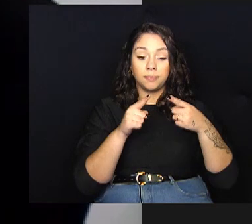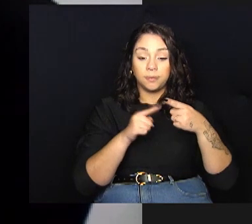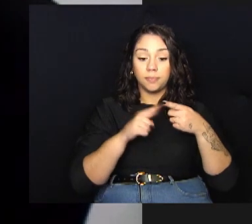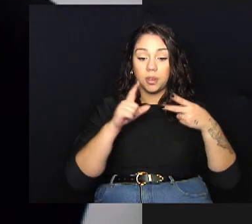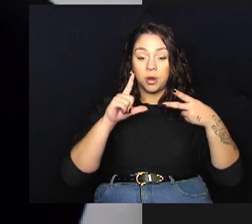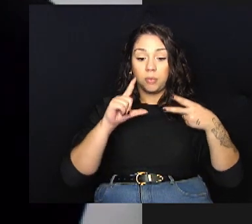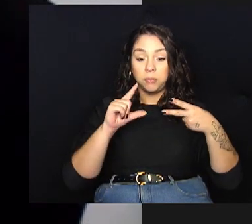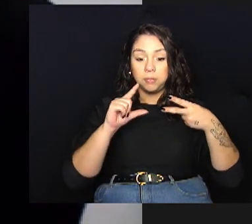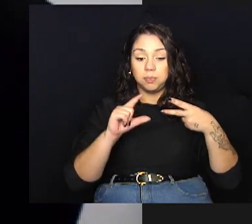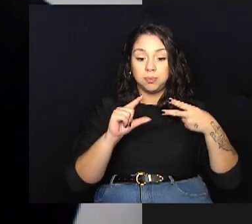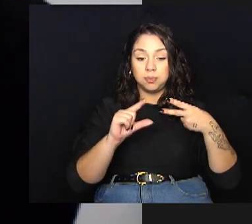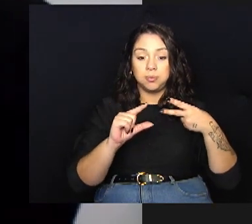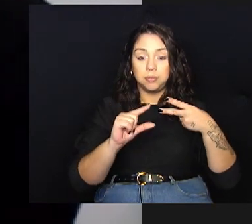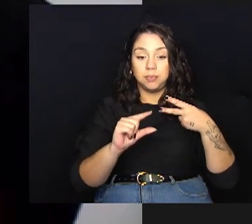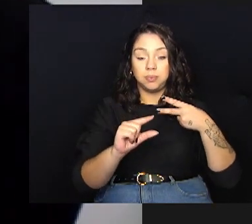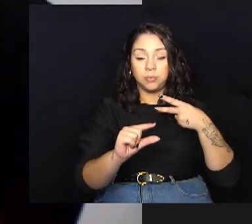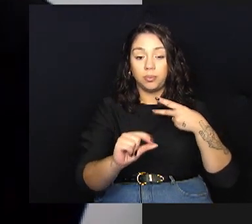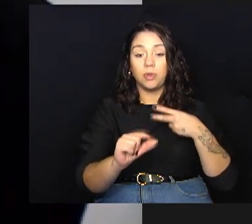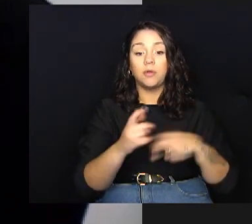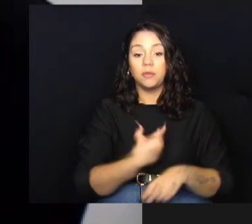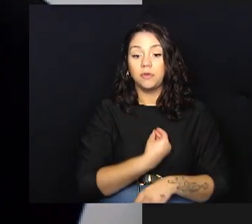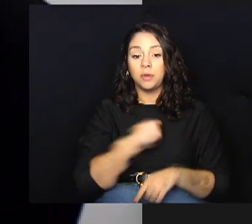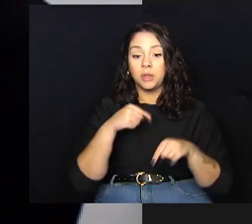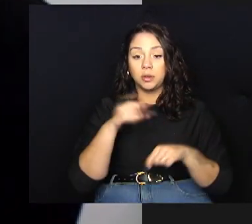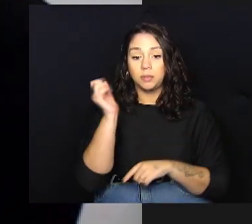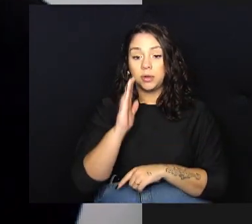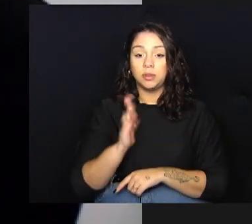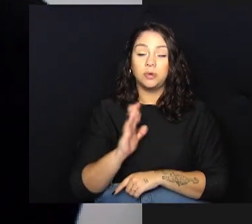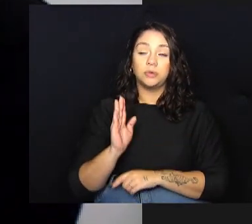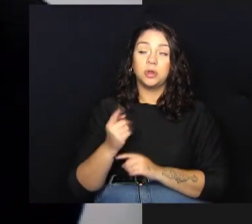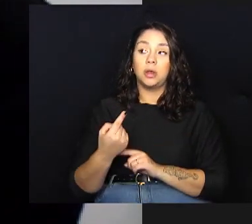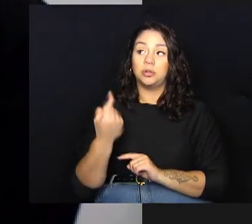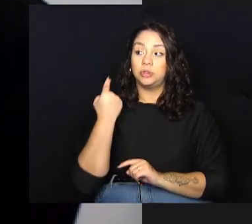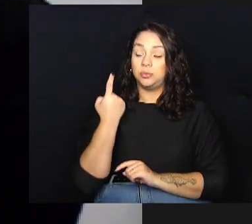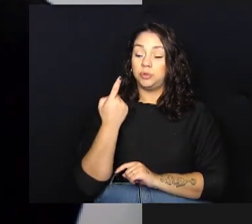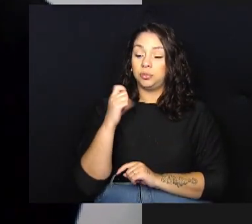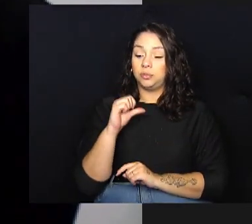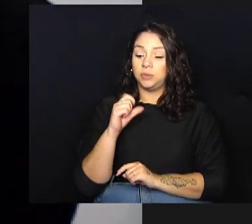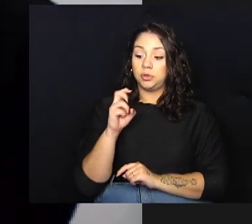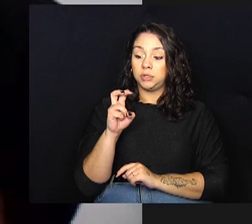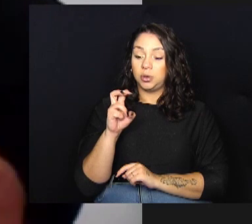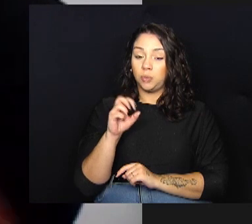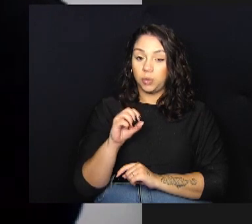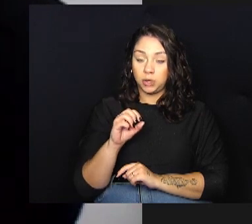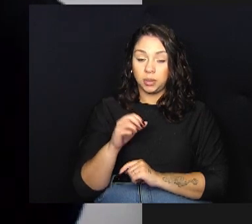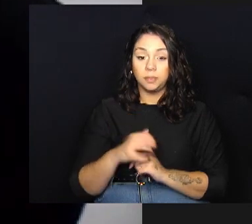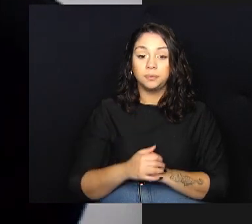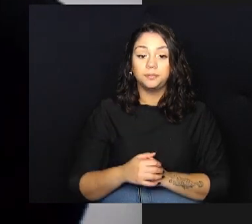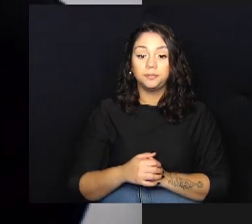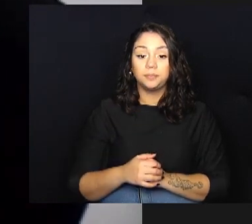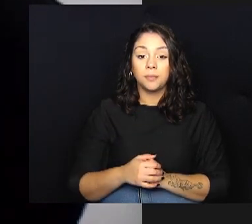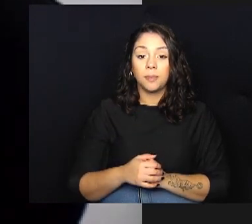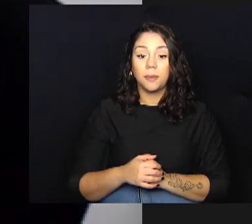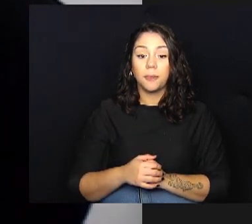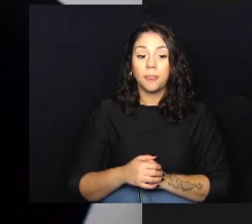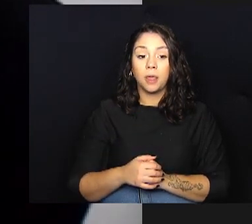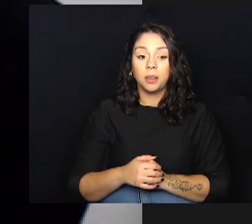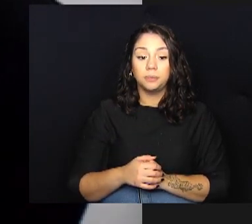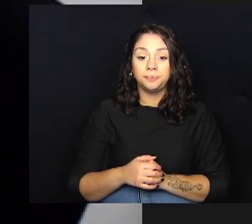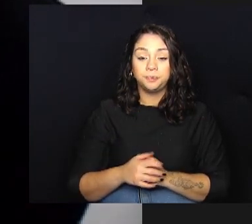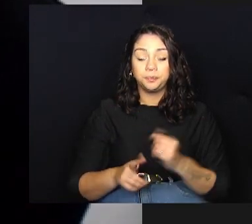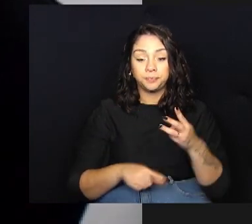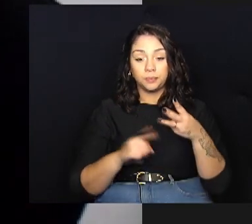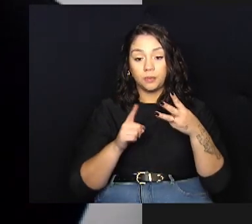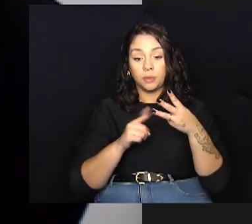um processo que a gente vem vivenciando no Brasil desde a década de 1950 tá e em relação a